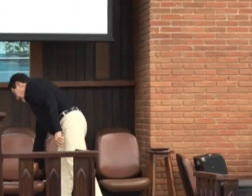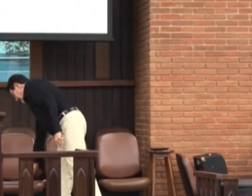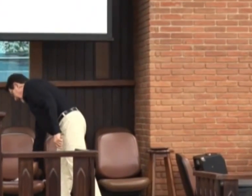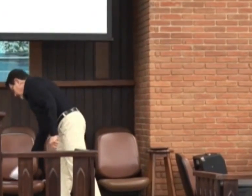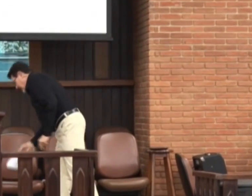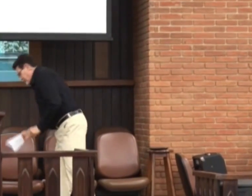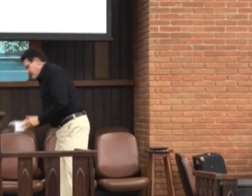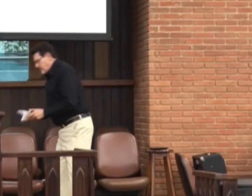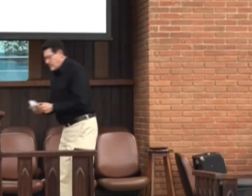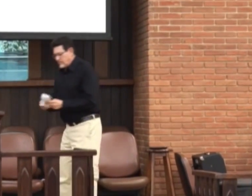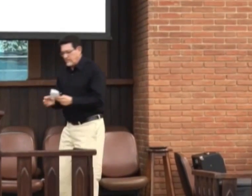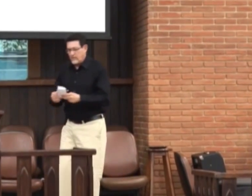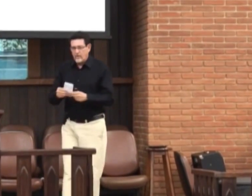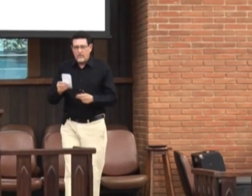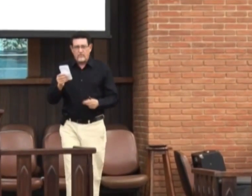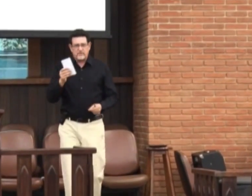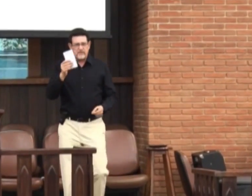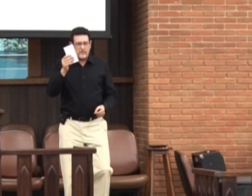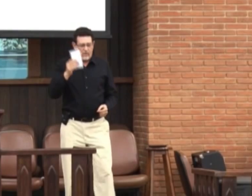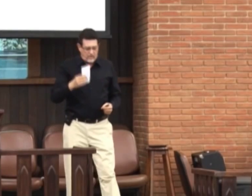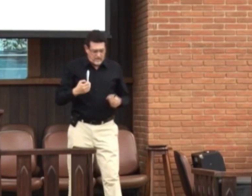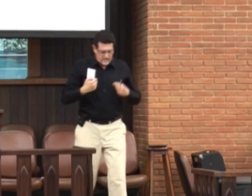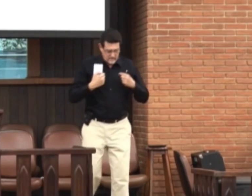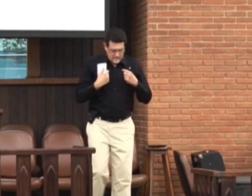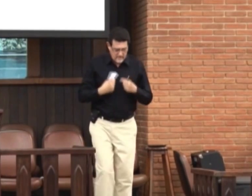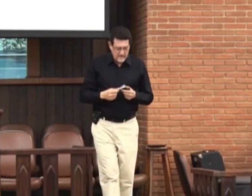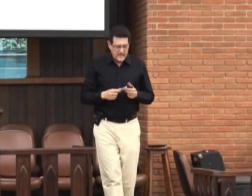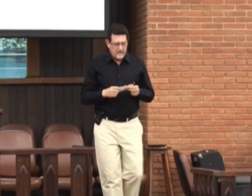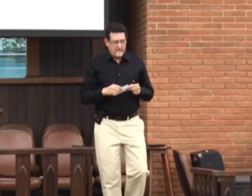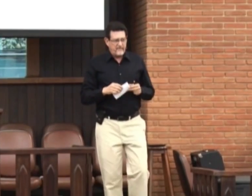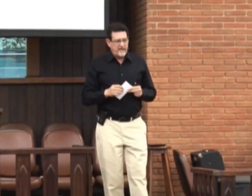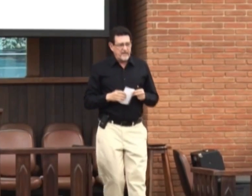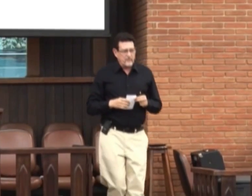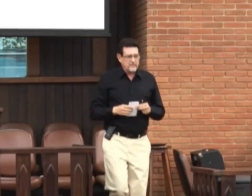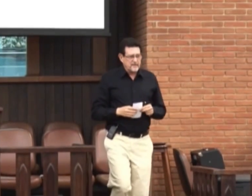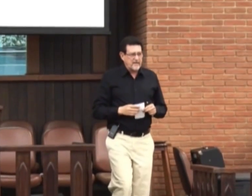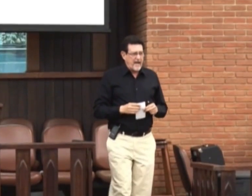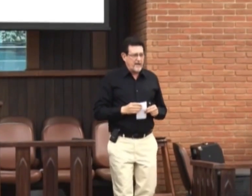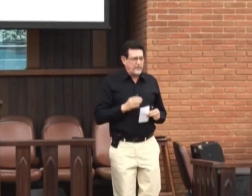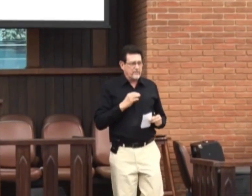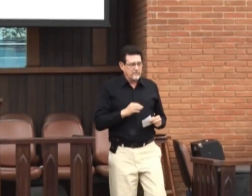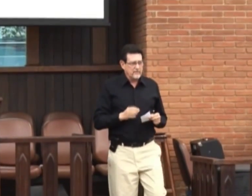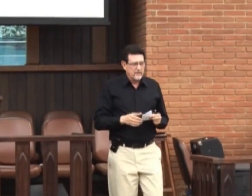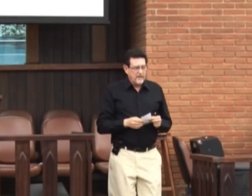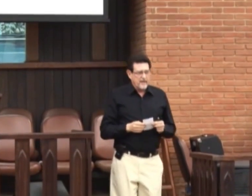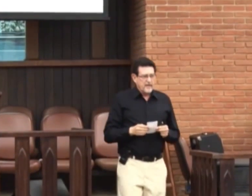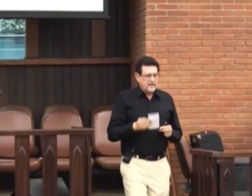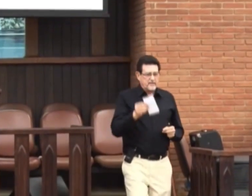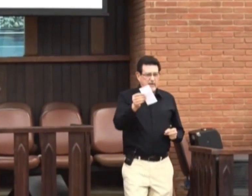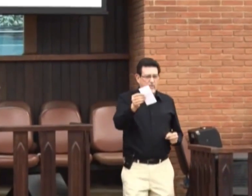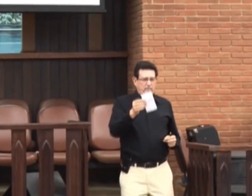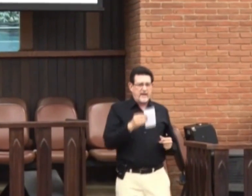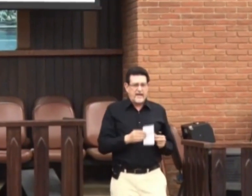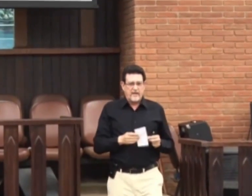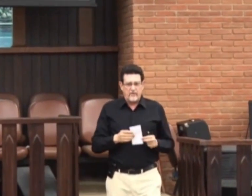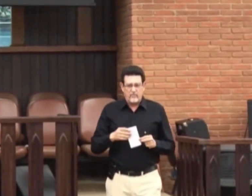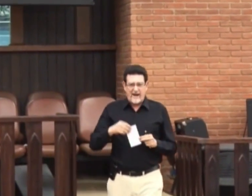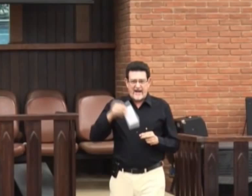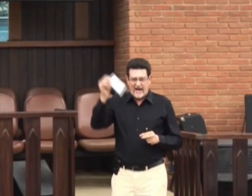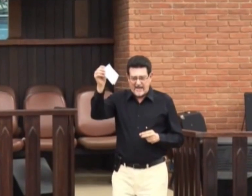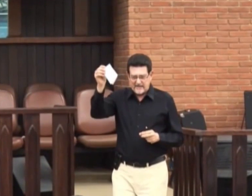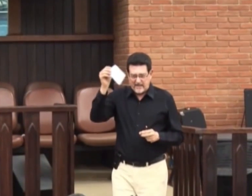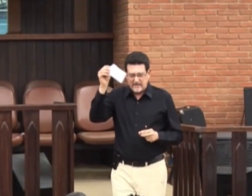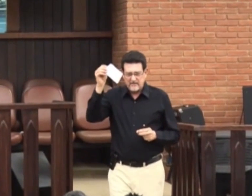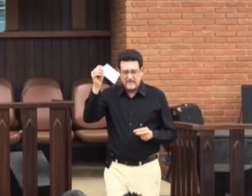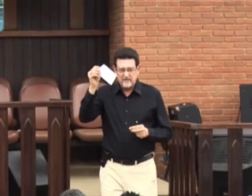antes de entrar no navio, um senhor velhinho de terno entregou para ele